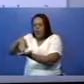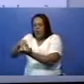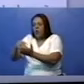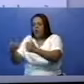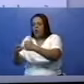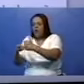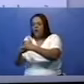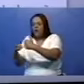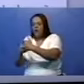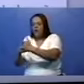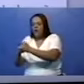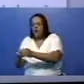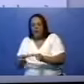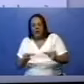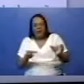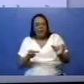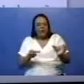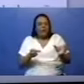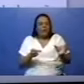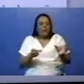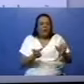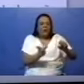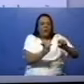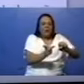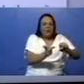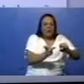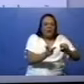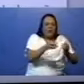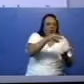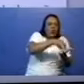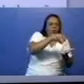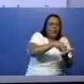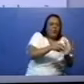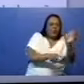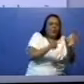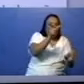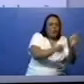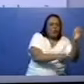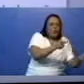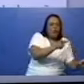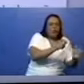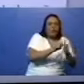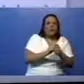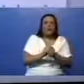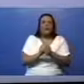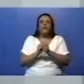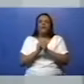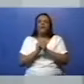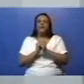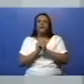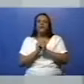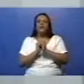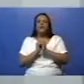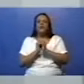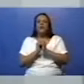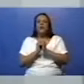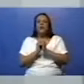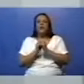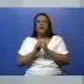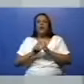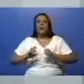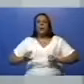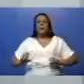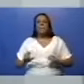predicado. E o substantivo é o núcleo do sujeito. Lá no caso, arco-íris é o núcleo do sujeito. E aí,